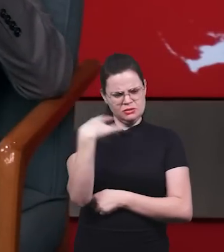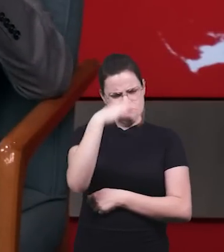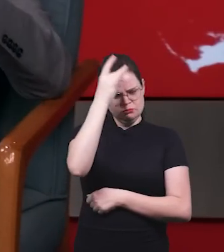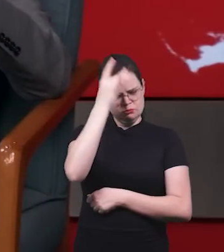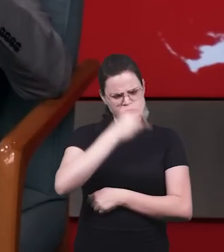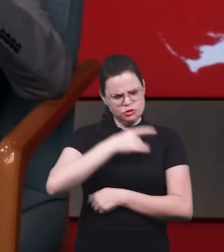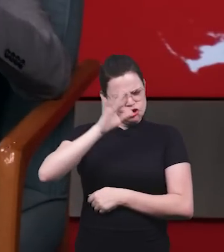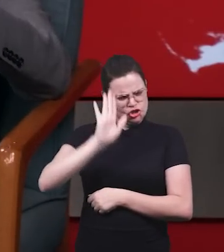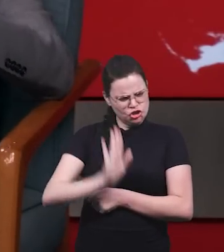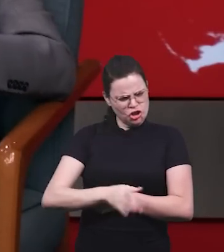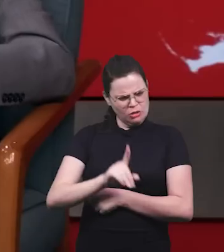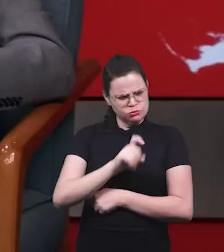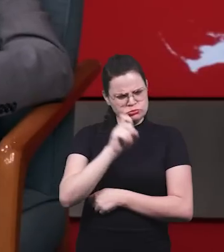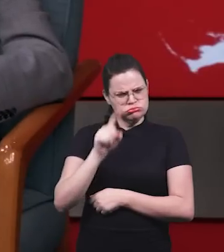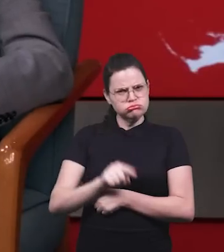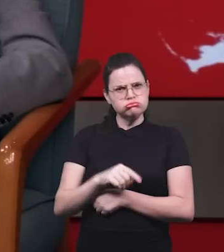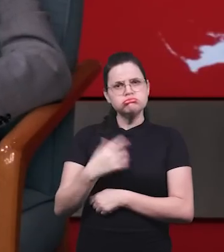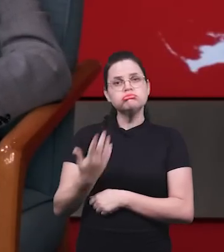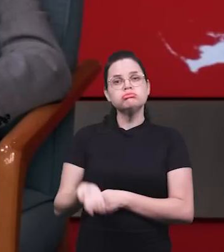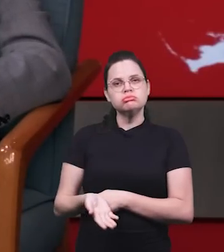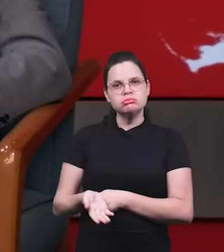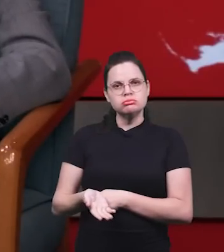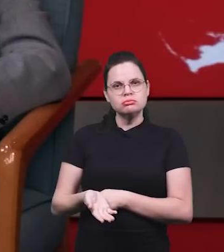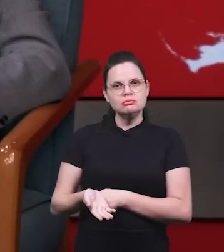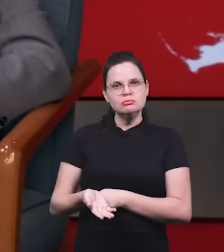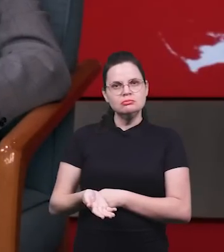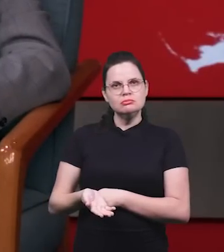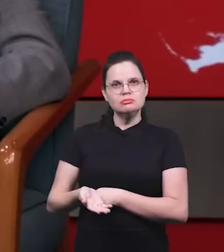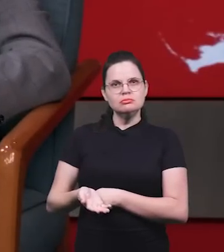vocês foram batizados com o Espírito Santo?